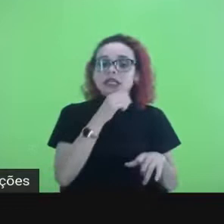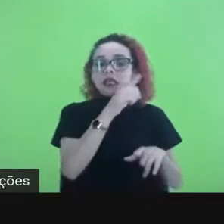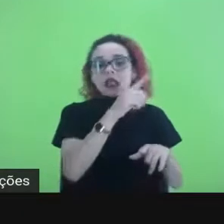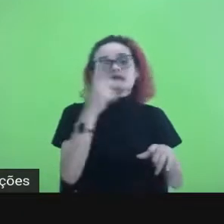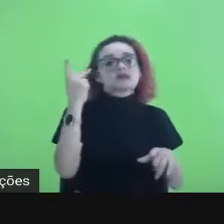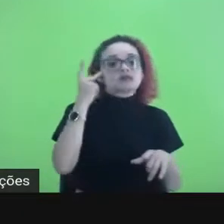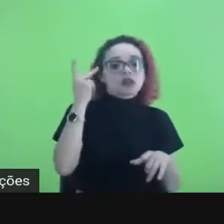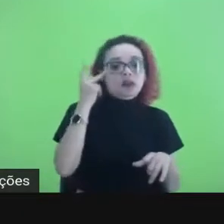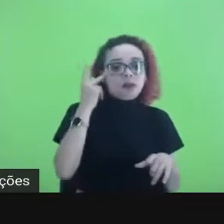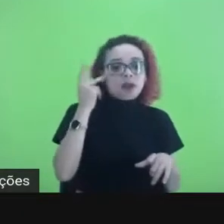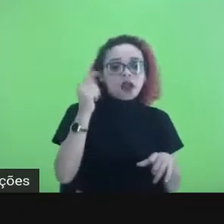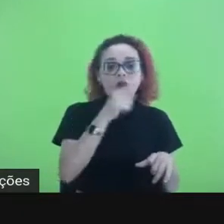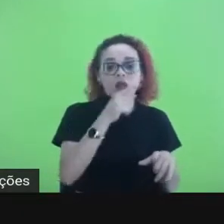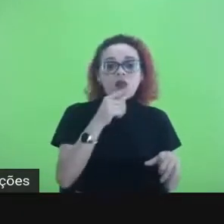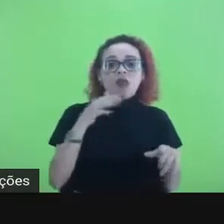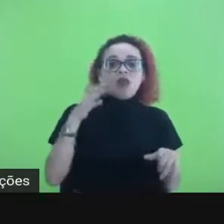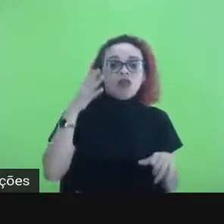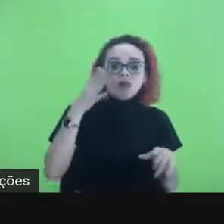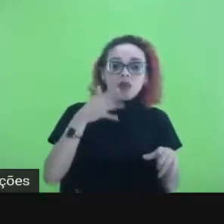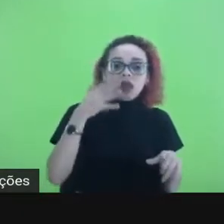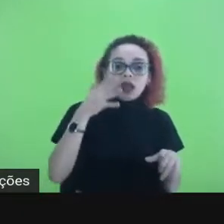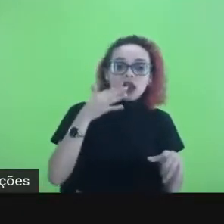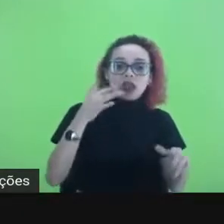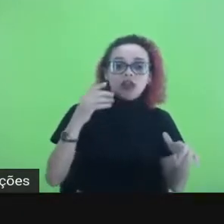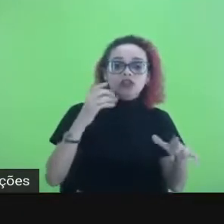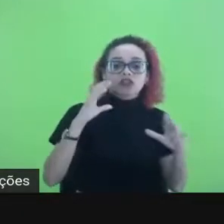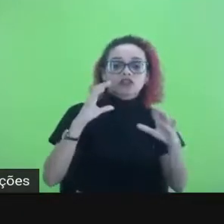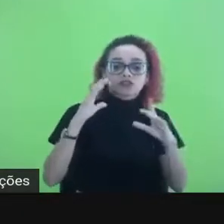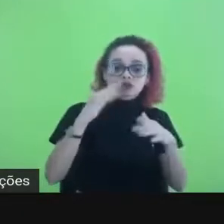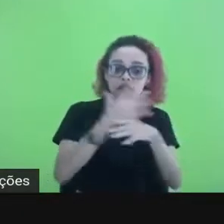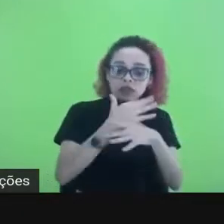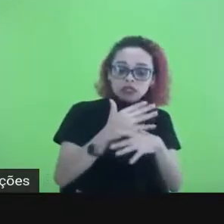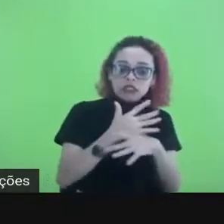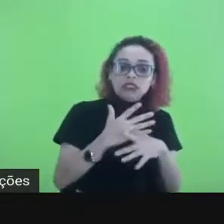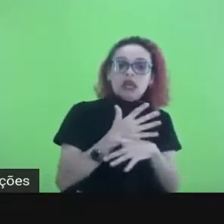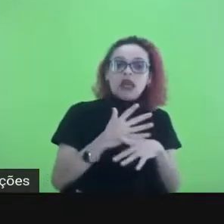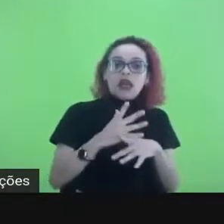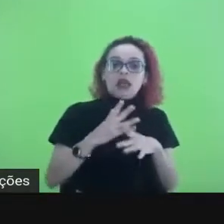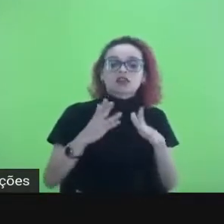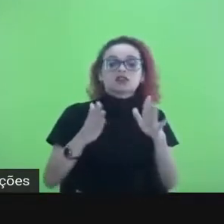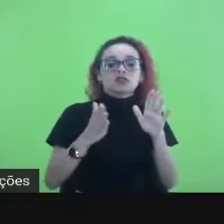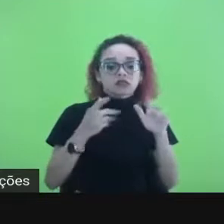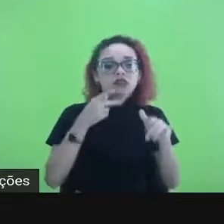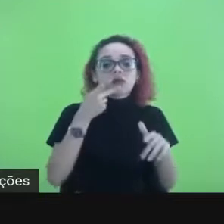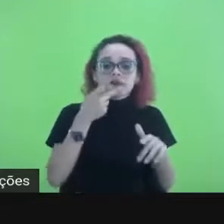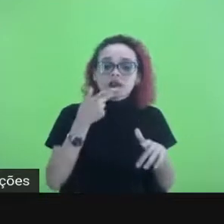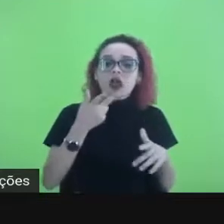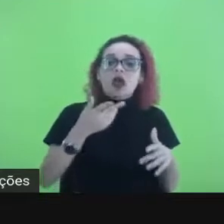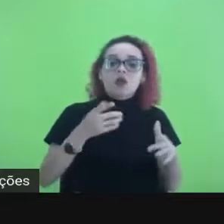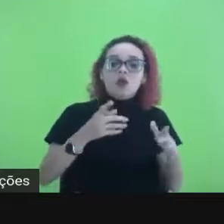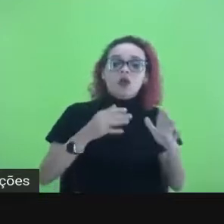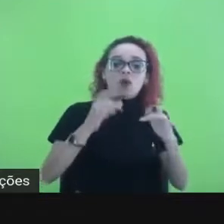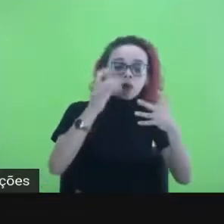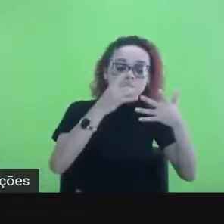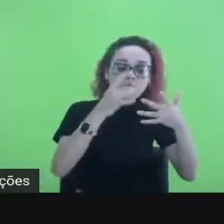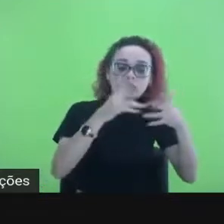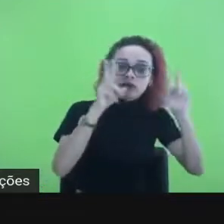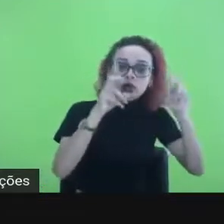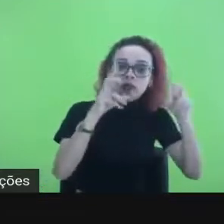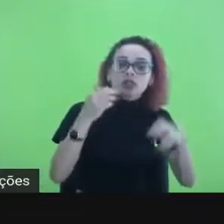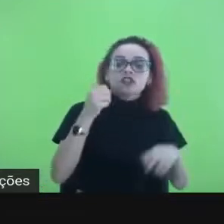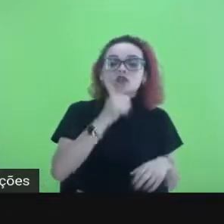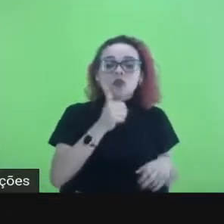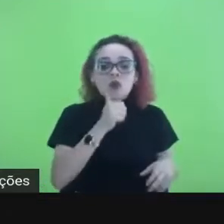estava no evento da Conferência das Cidades, pautando também a questão das mulheres, né, na a forma como a cidade ainda